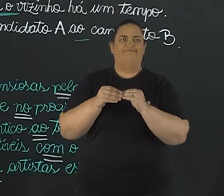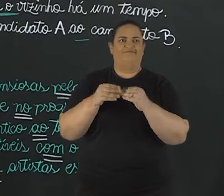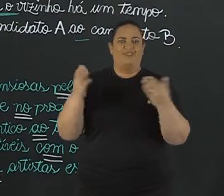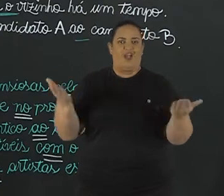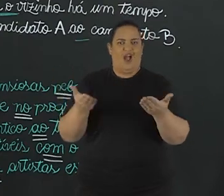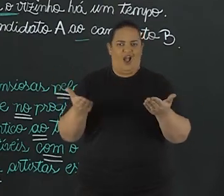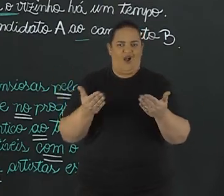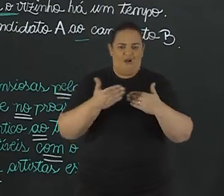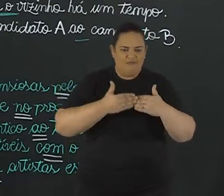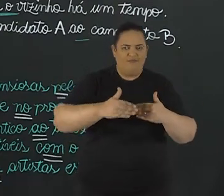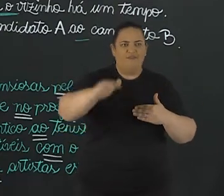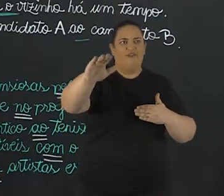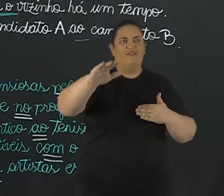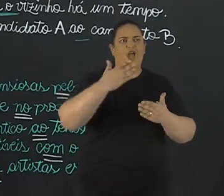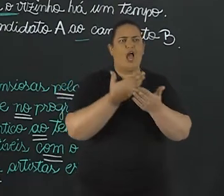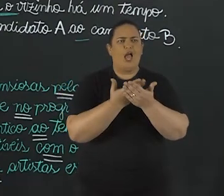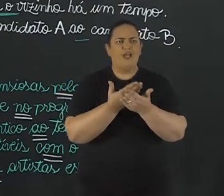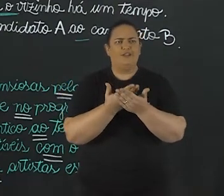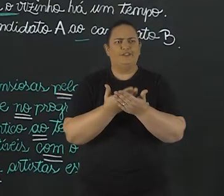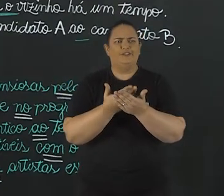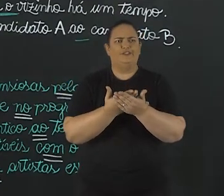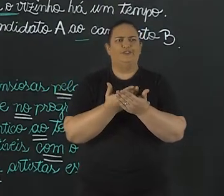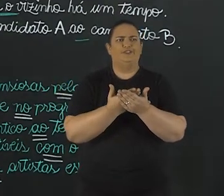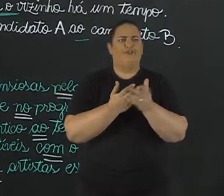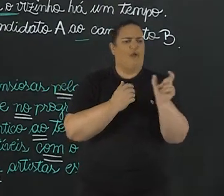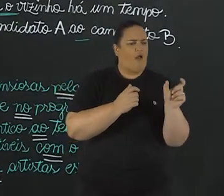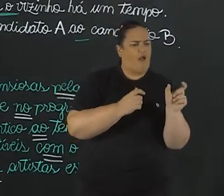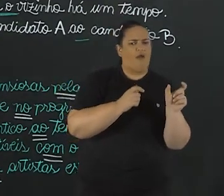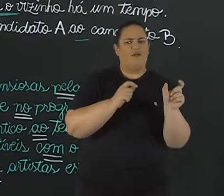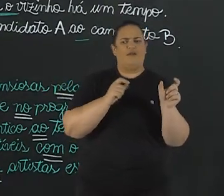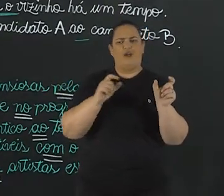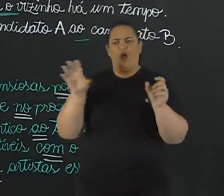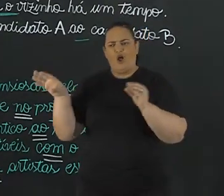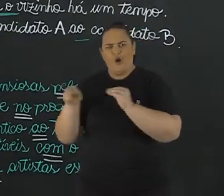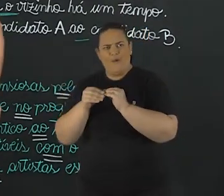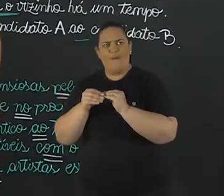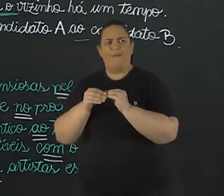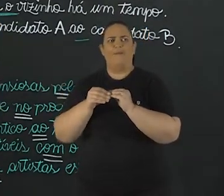a gente for estudar a relação dos nomes com os seus complementos, você já sabe que a gente está